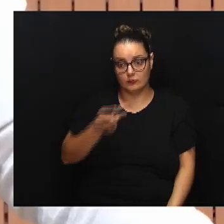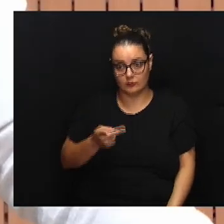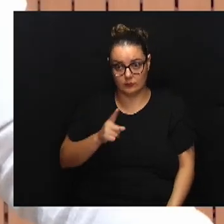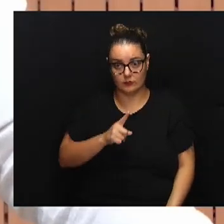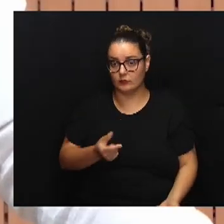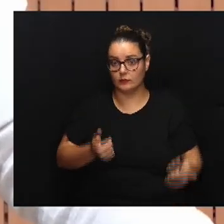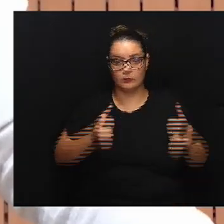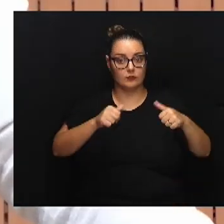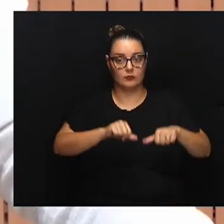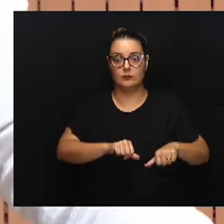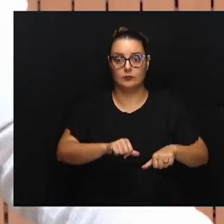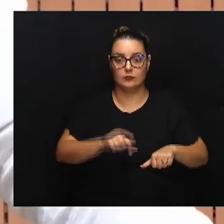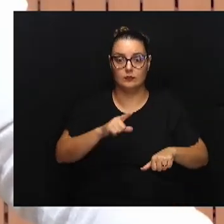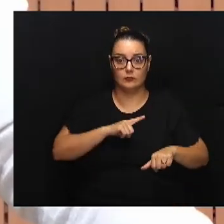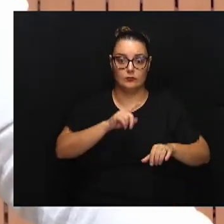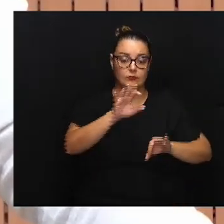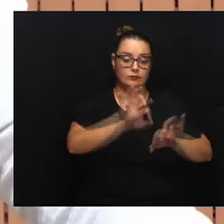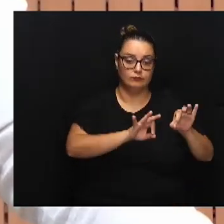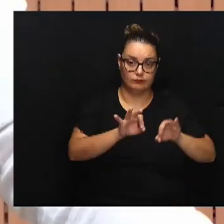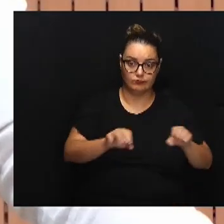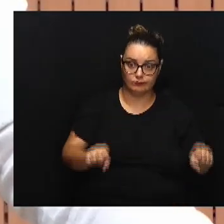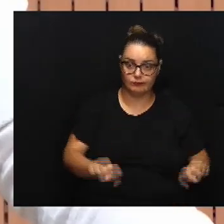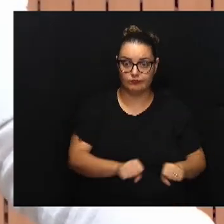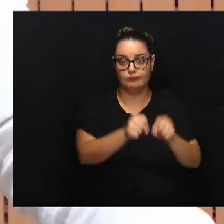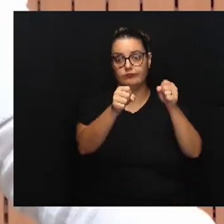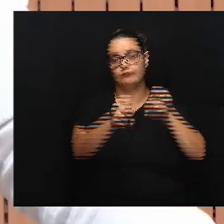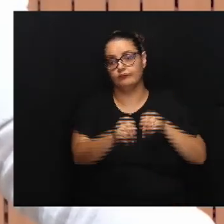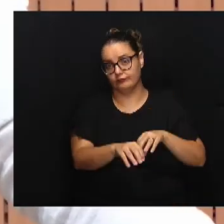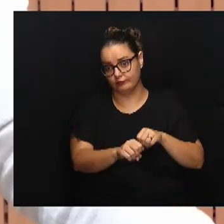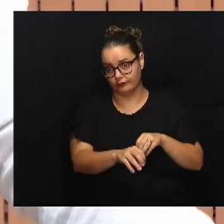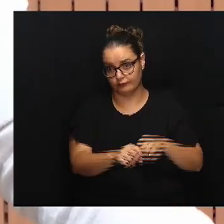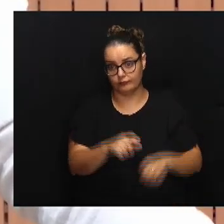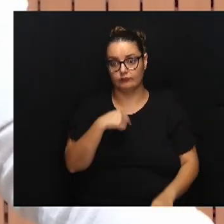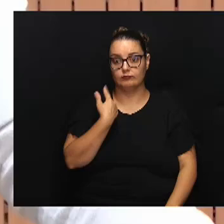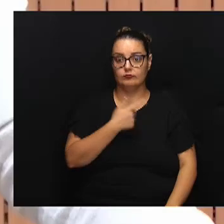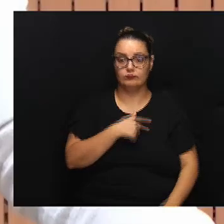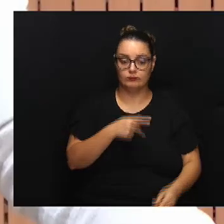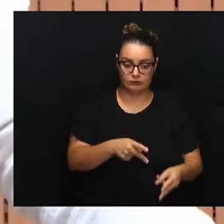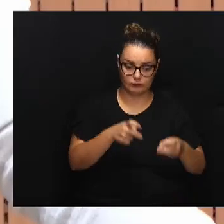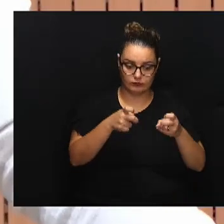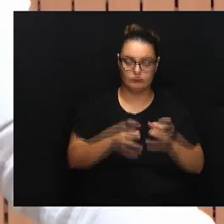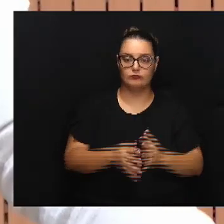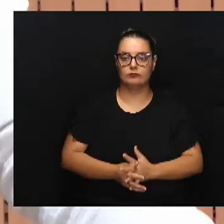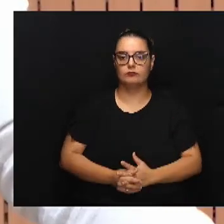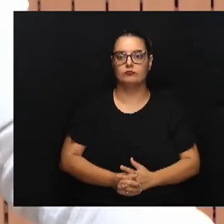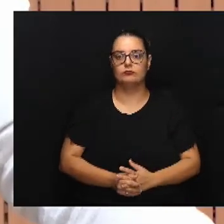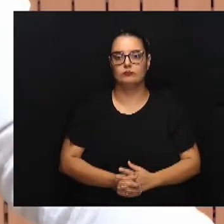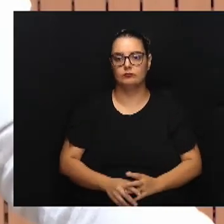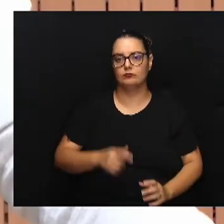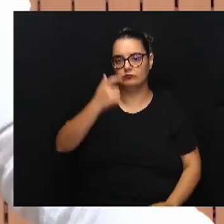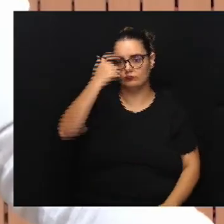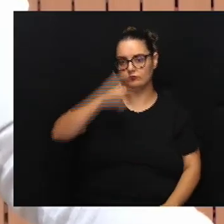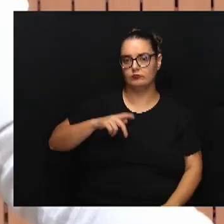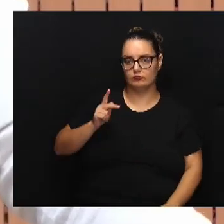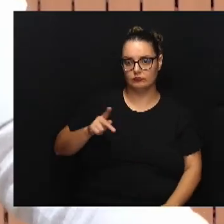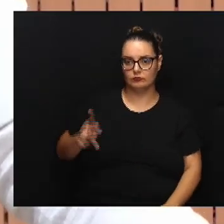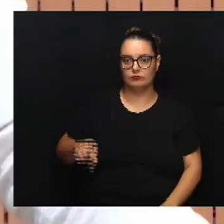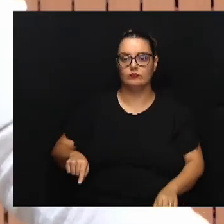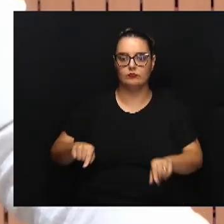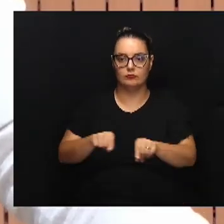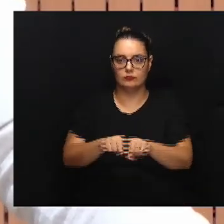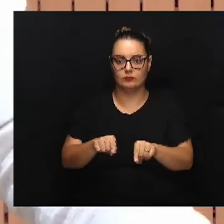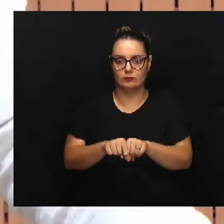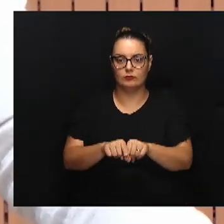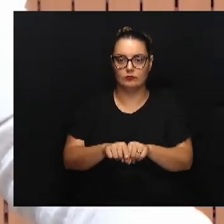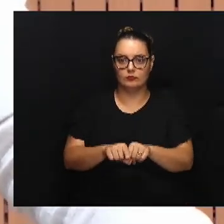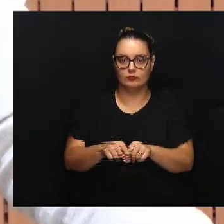educação, existe um projeto de destruição da educação, e nós temos que reconhecer eu sou professor, mas estou no lugar da